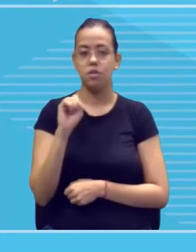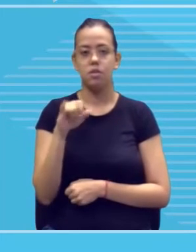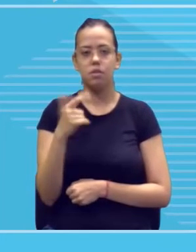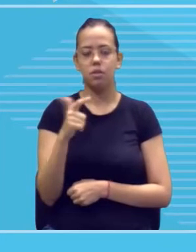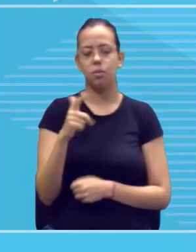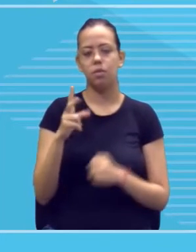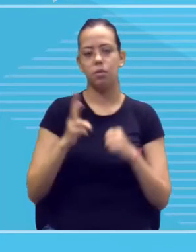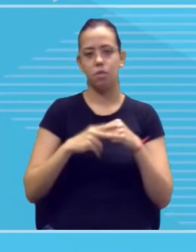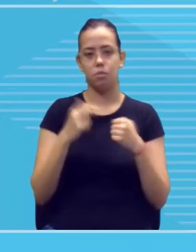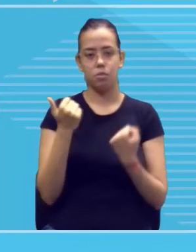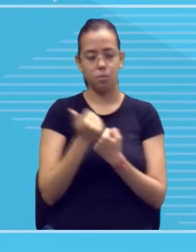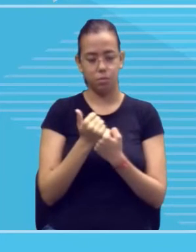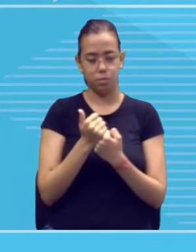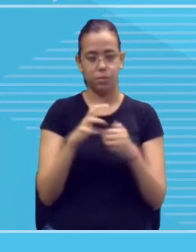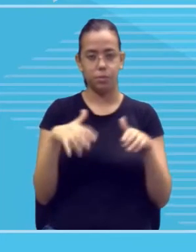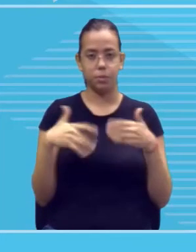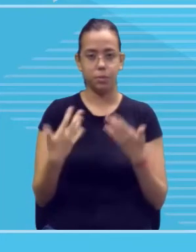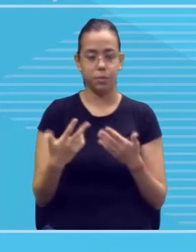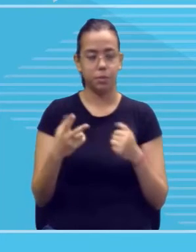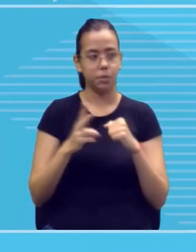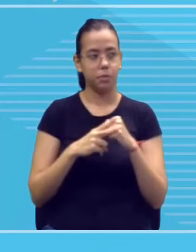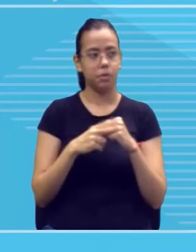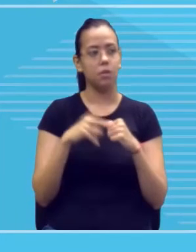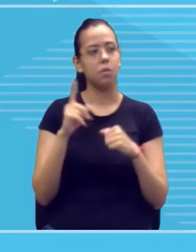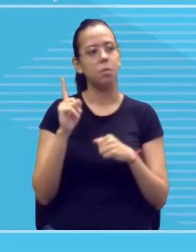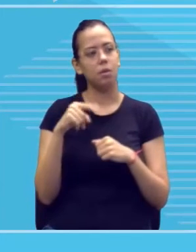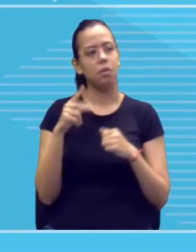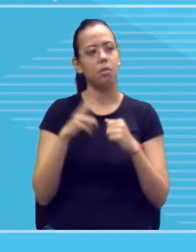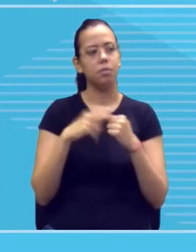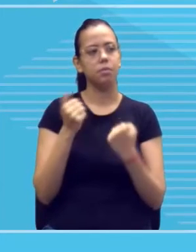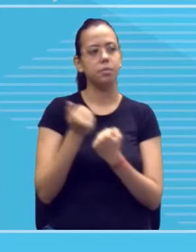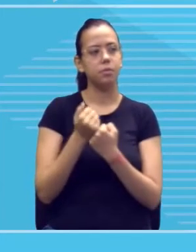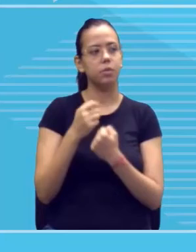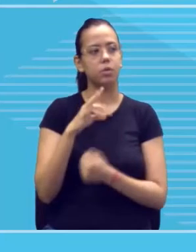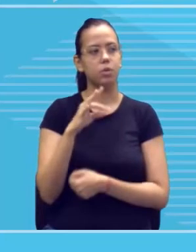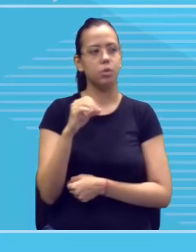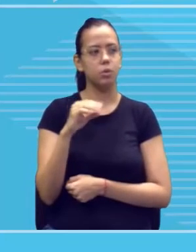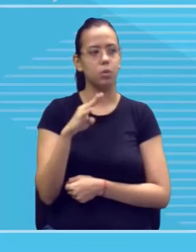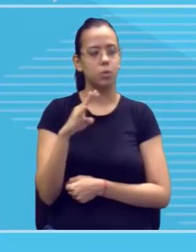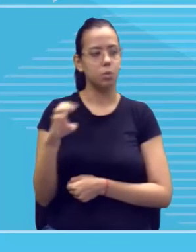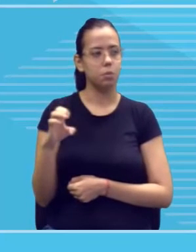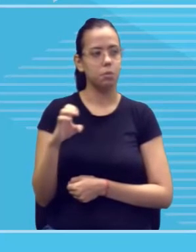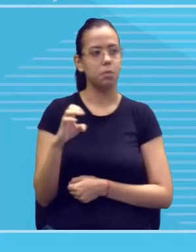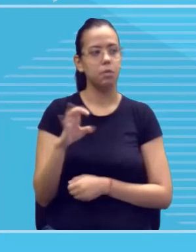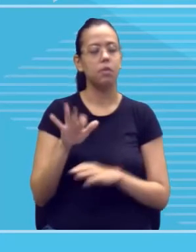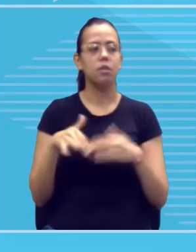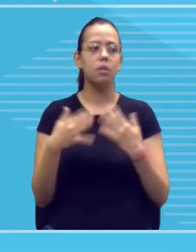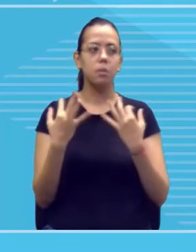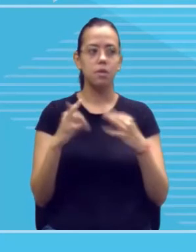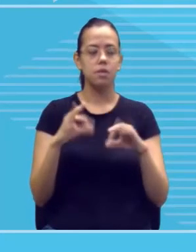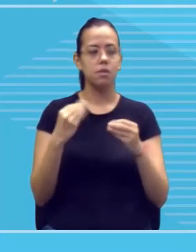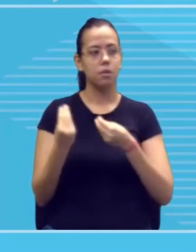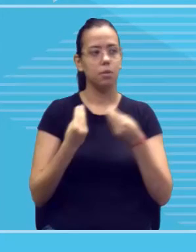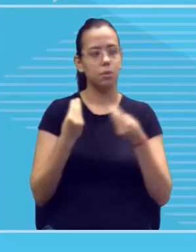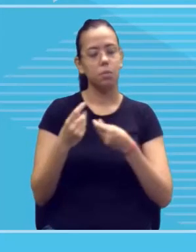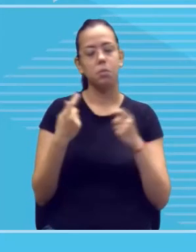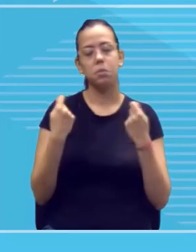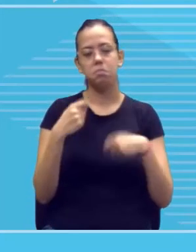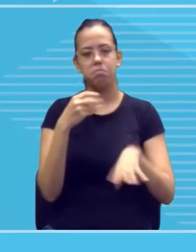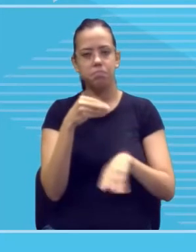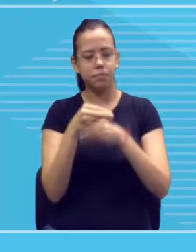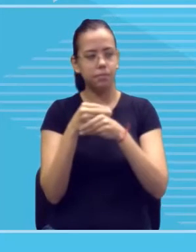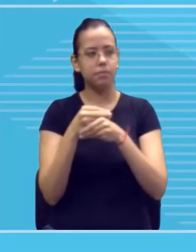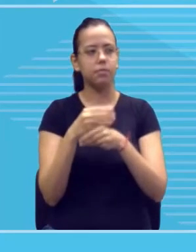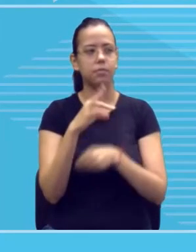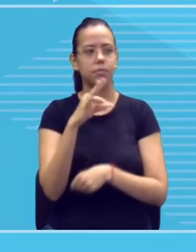verbo de apoio e verbo de apoio é esse é um verbo auxiliar é o verbo to be um aqui para ficar certinho eu tenho que incluir